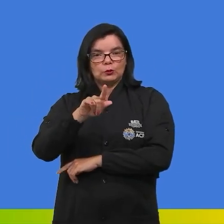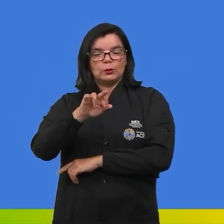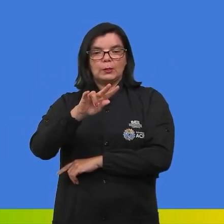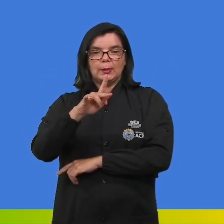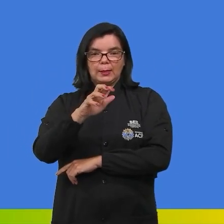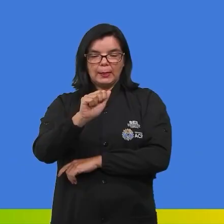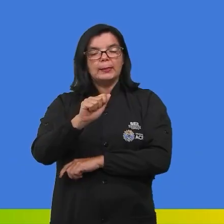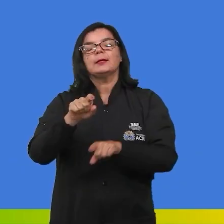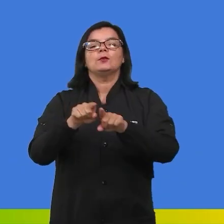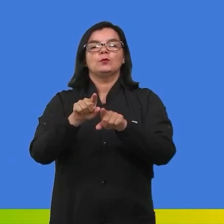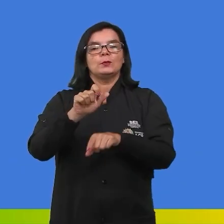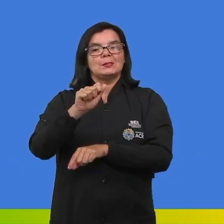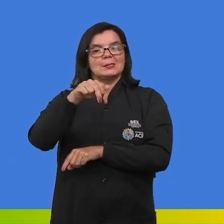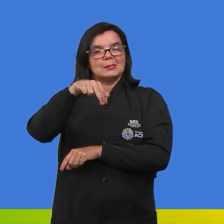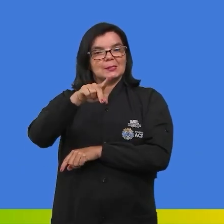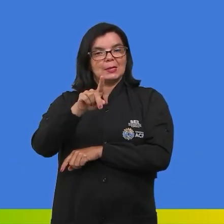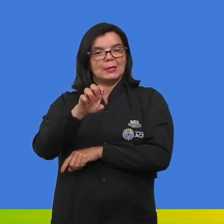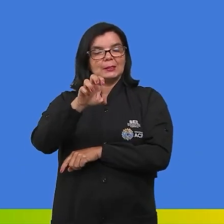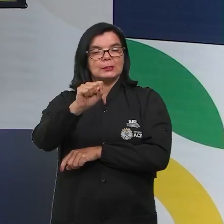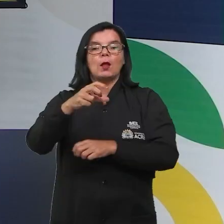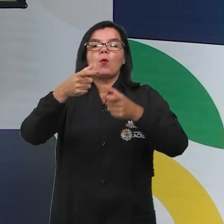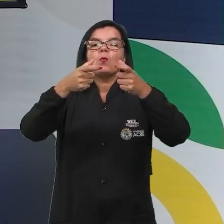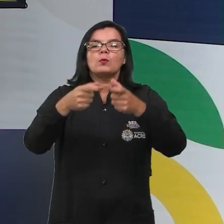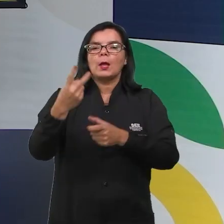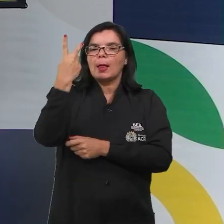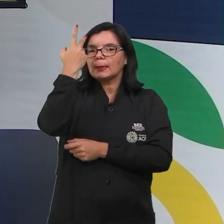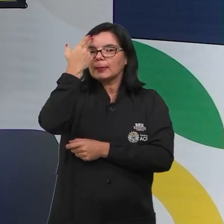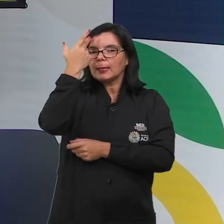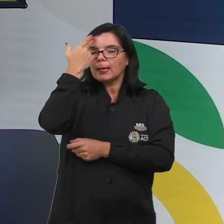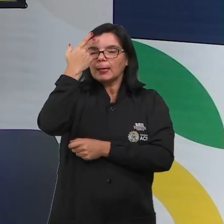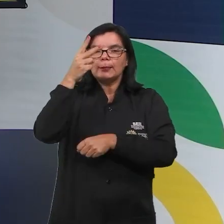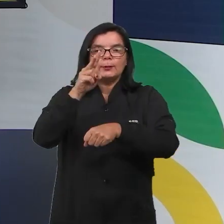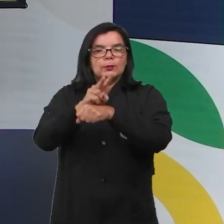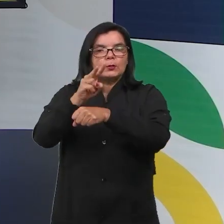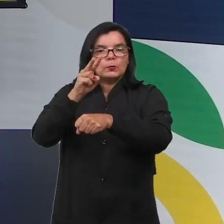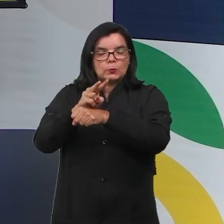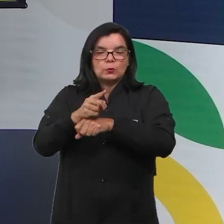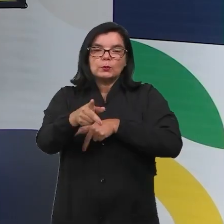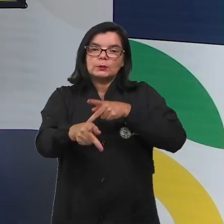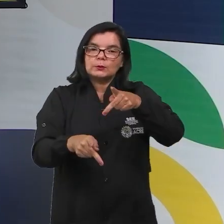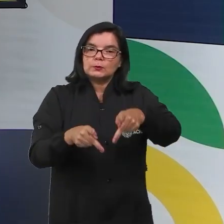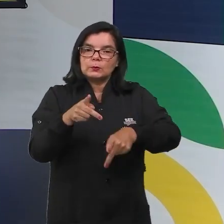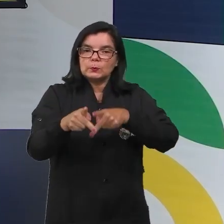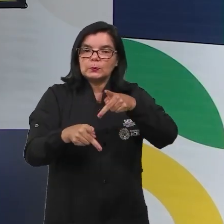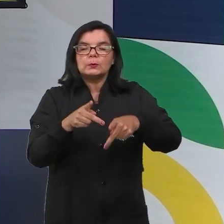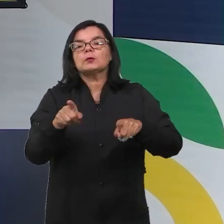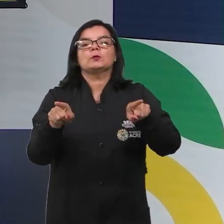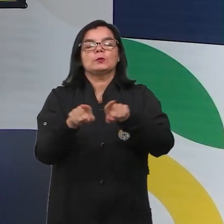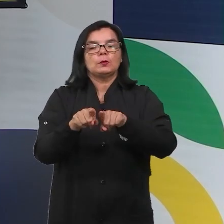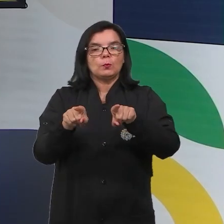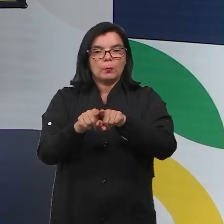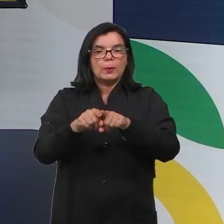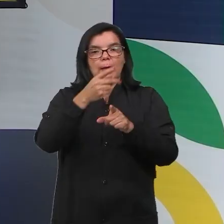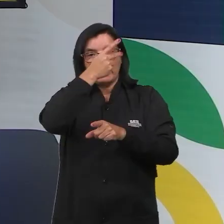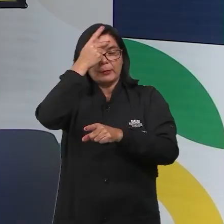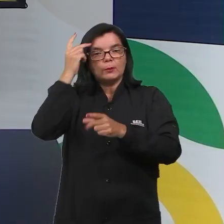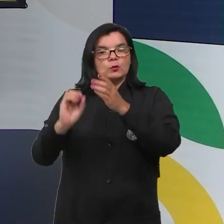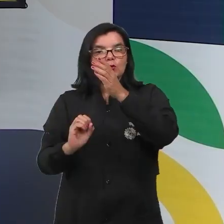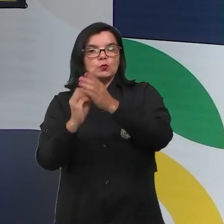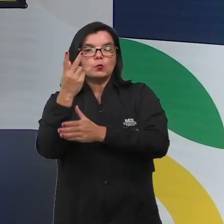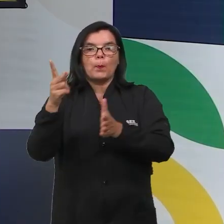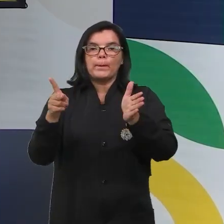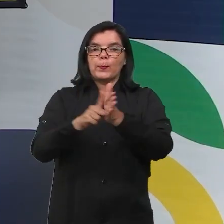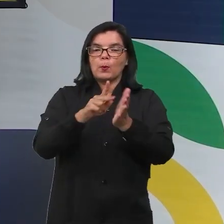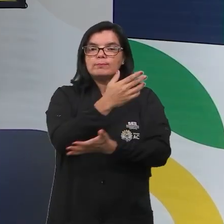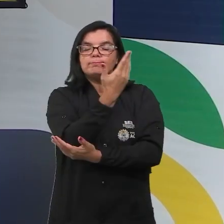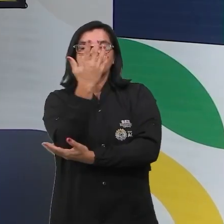um local natural, né, de proteção desses povos, tanto contra colonizadores quanto fenômenos da